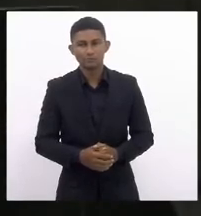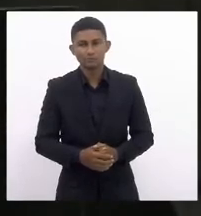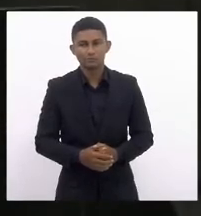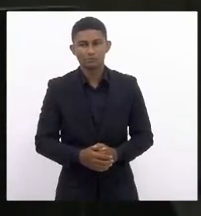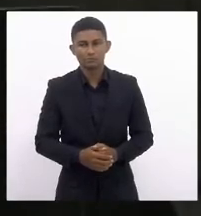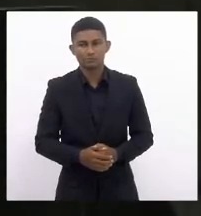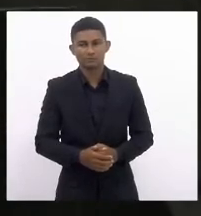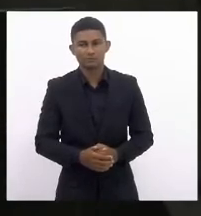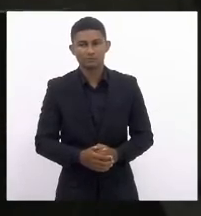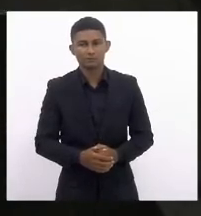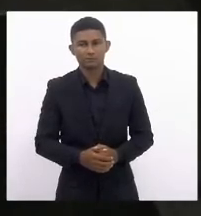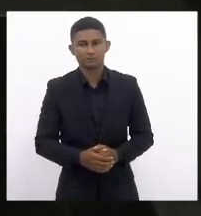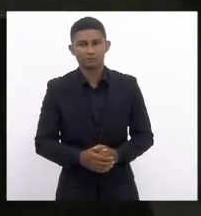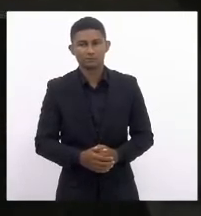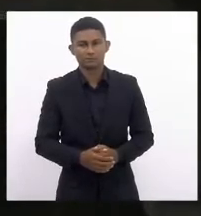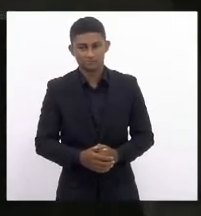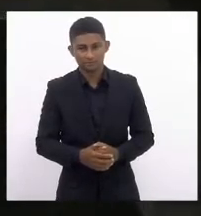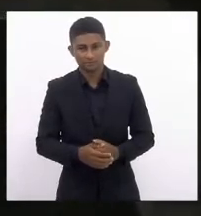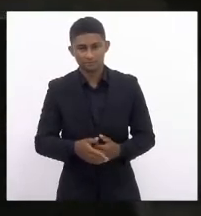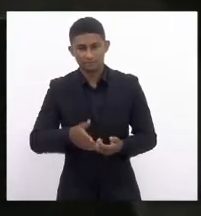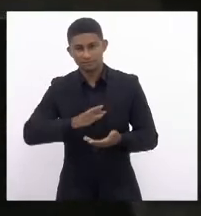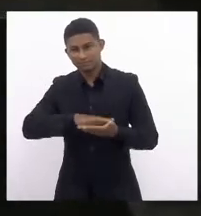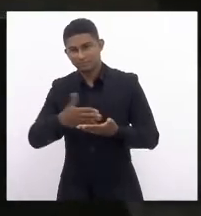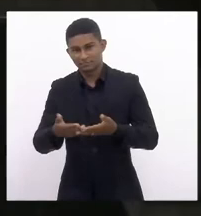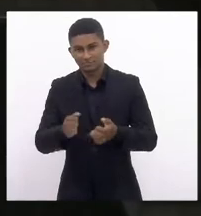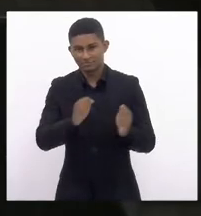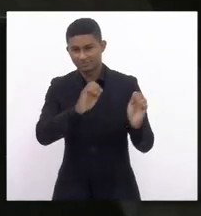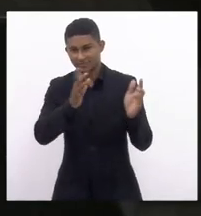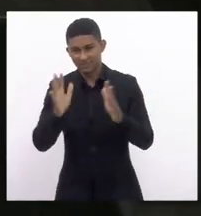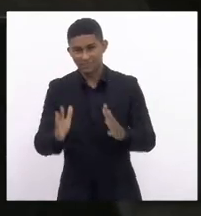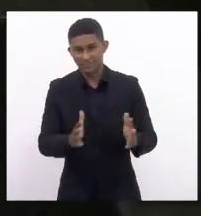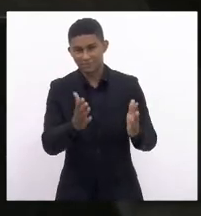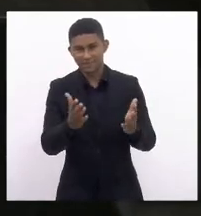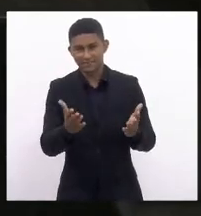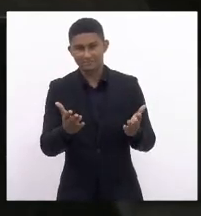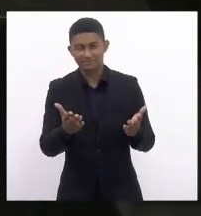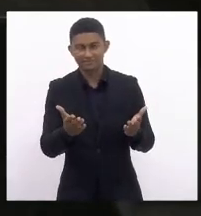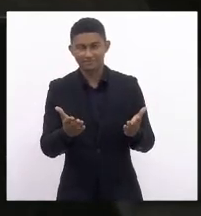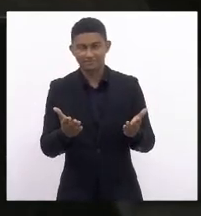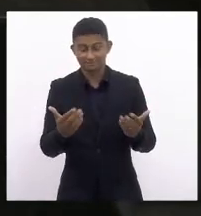senhor intérprete da linguagem de Libras,